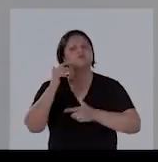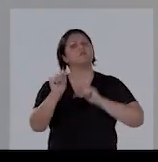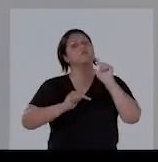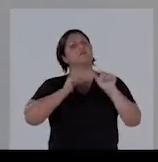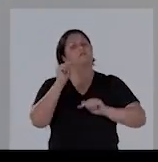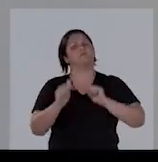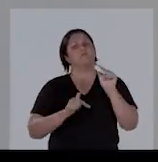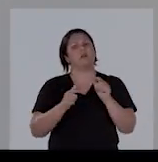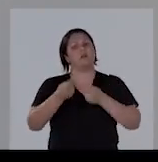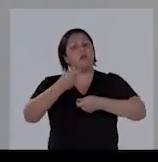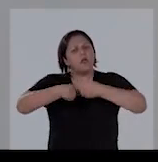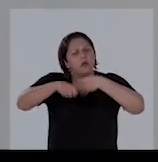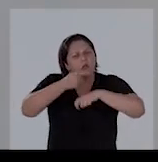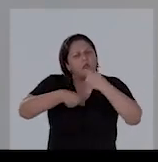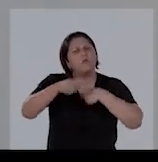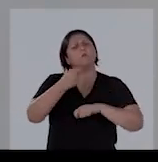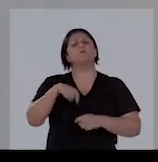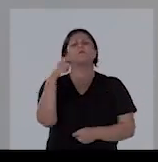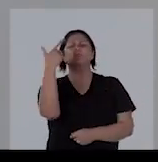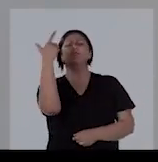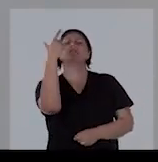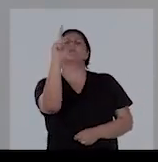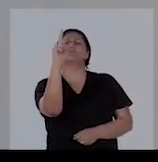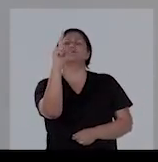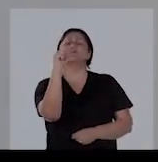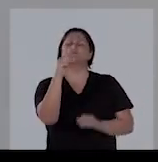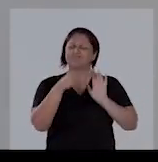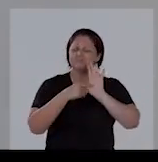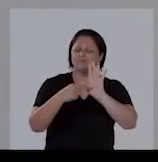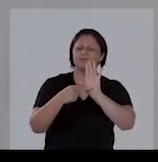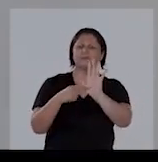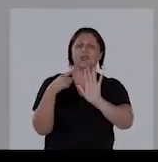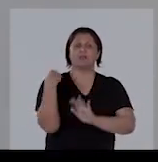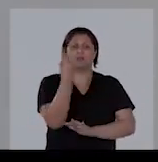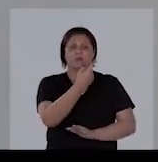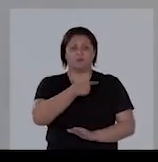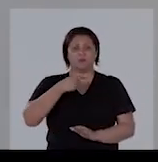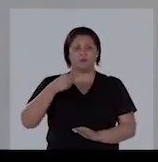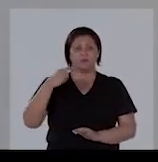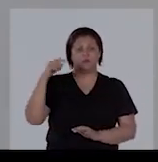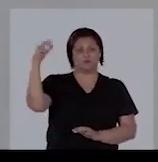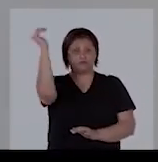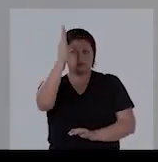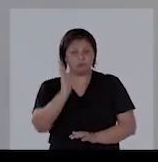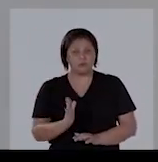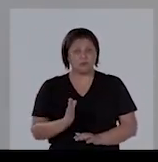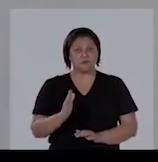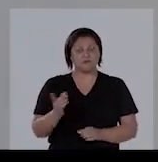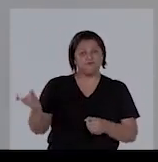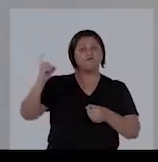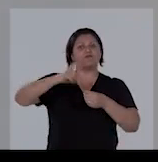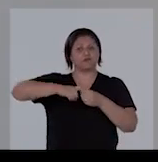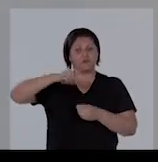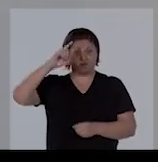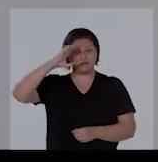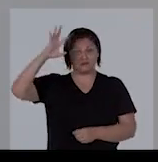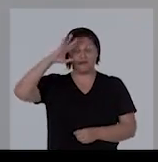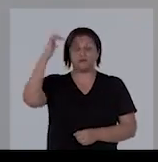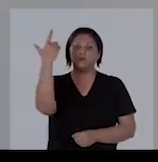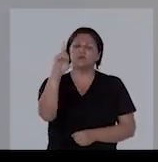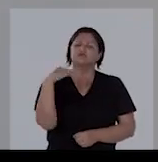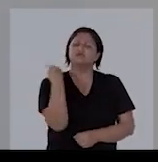emprego e renda movendo a roda da economia eu tenho certeza que o nosso país vai voltar a sonhar e